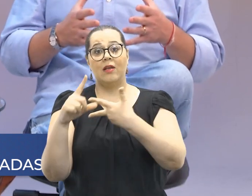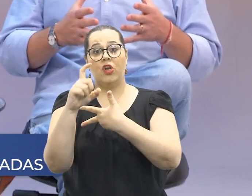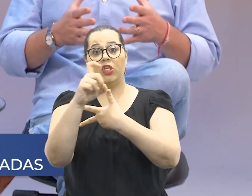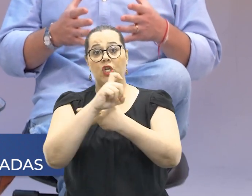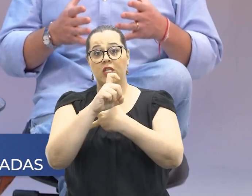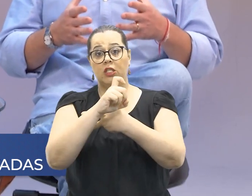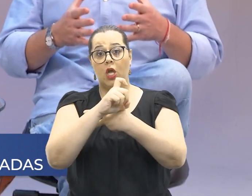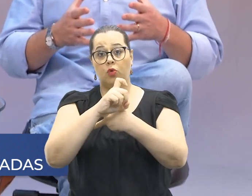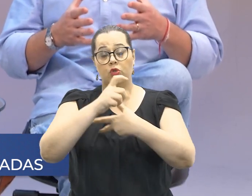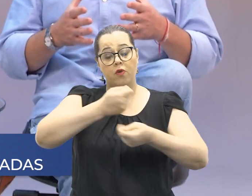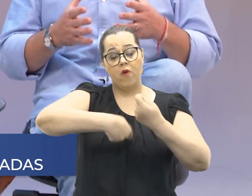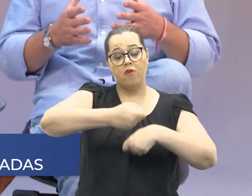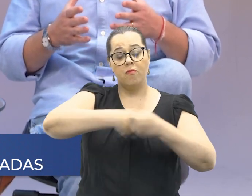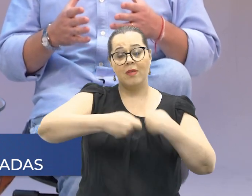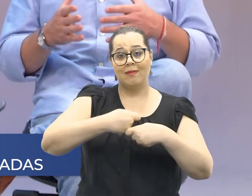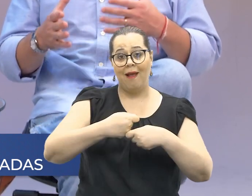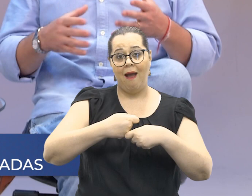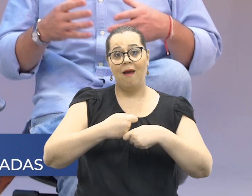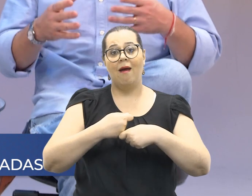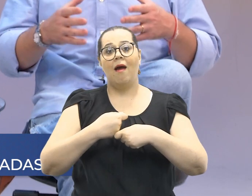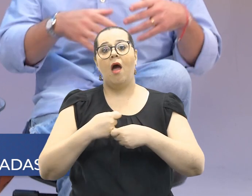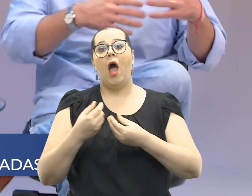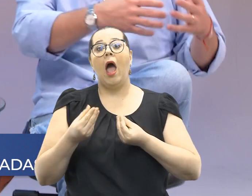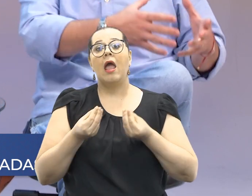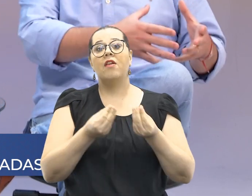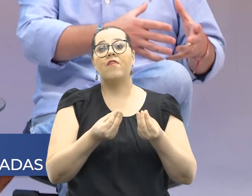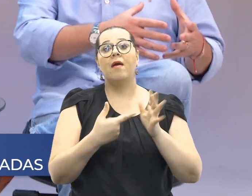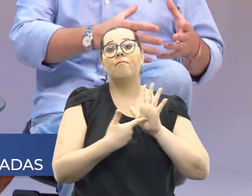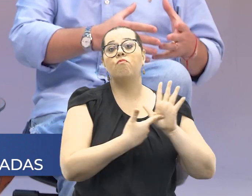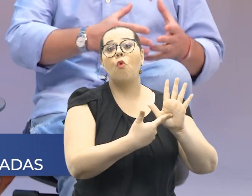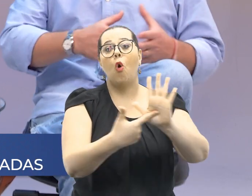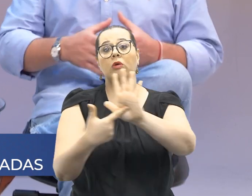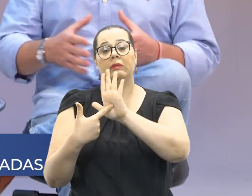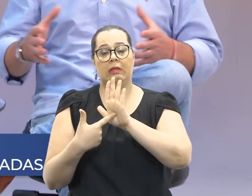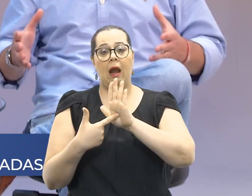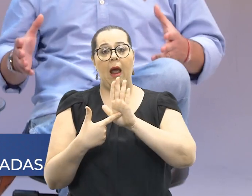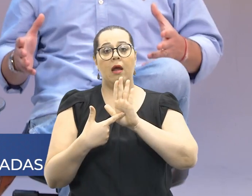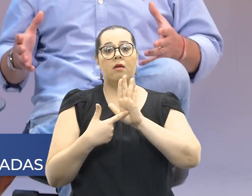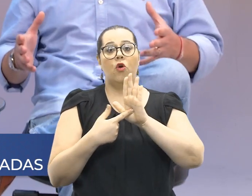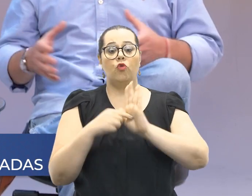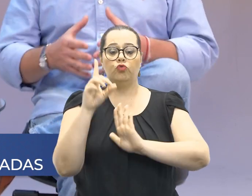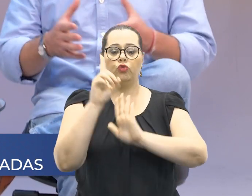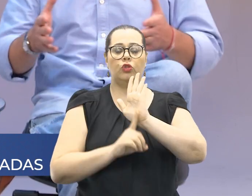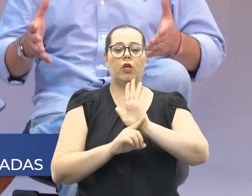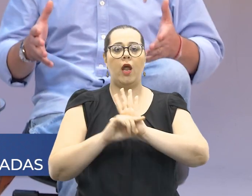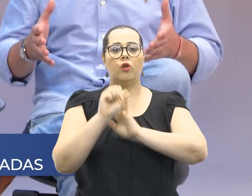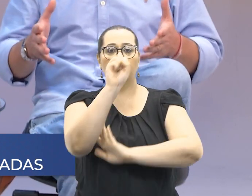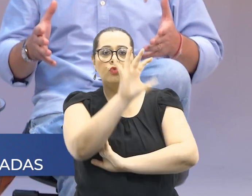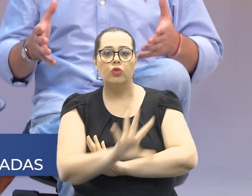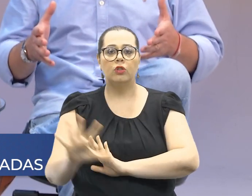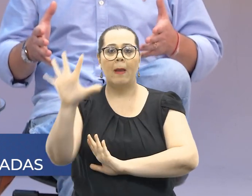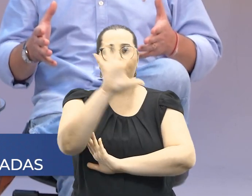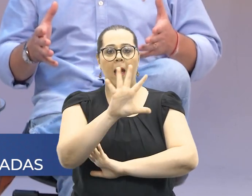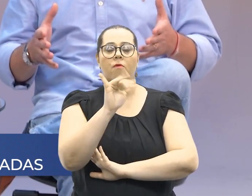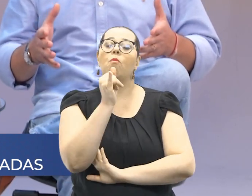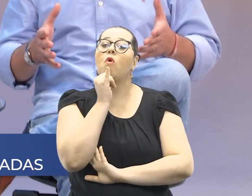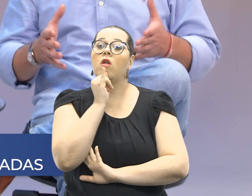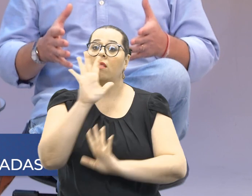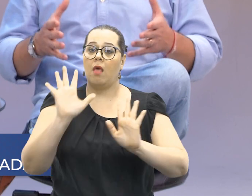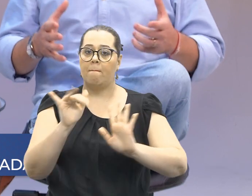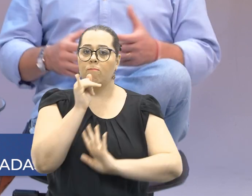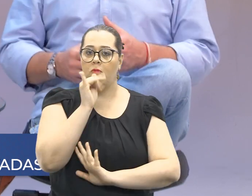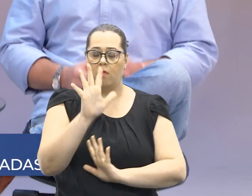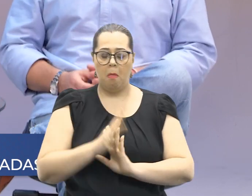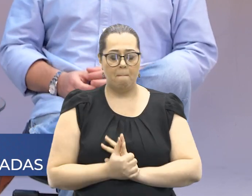ter direito ao seu direito de imagem. Isso de maneira prática, uma grande empresa da nossa